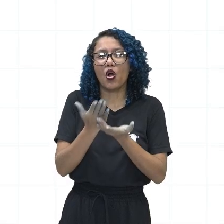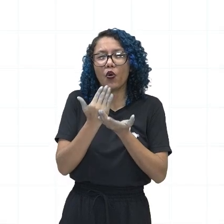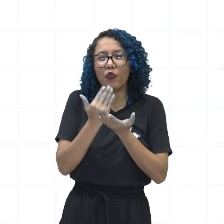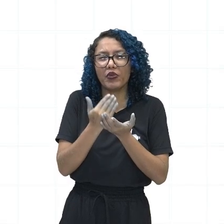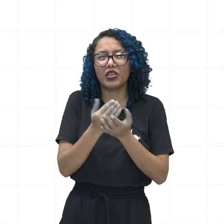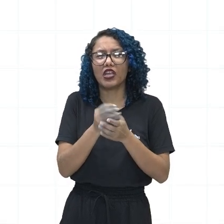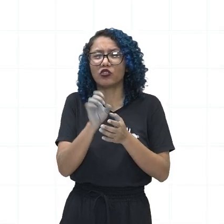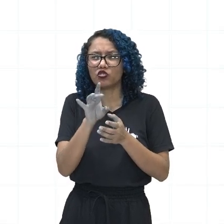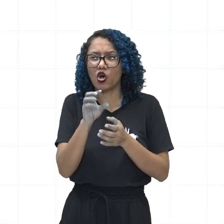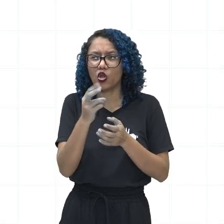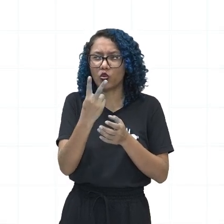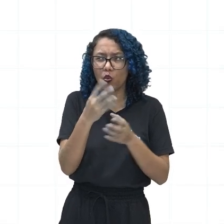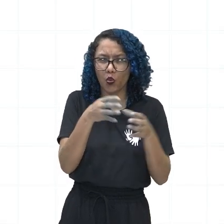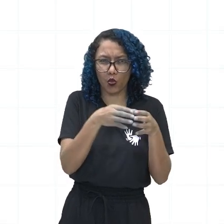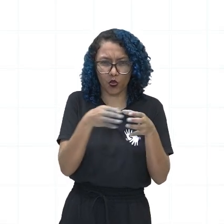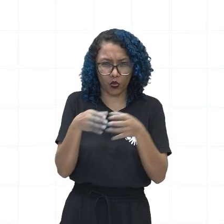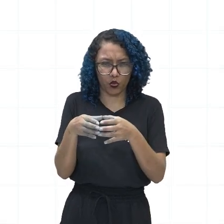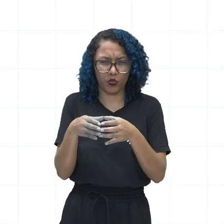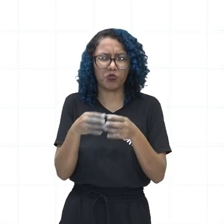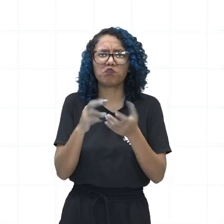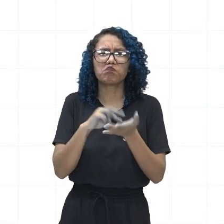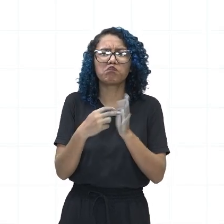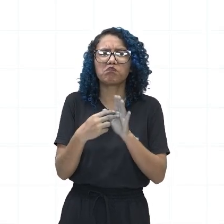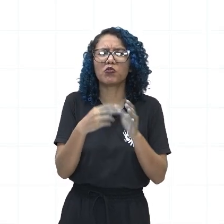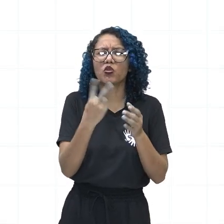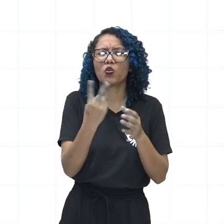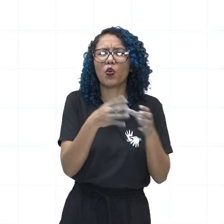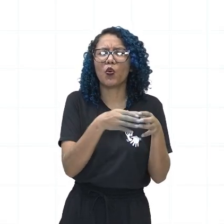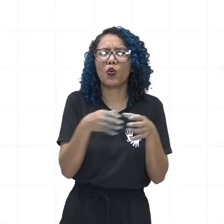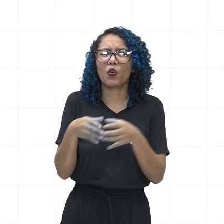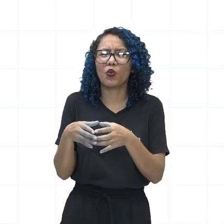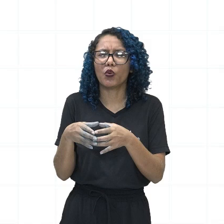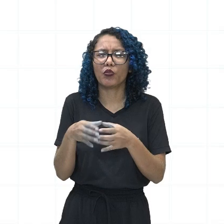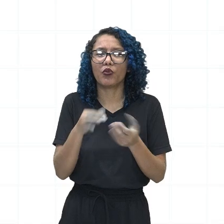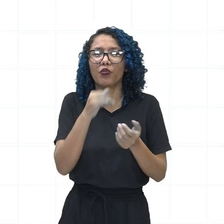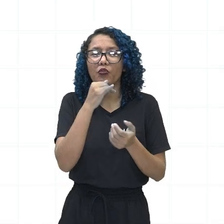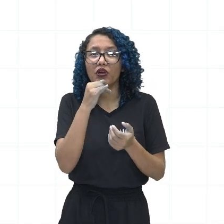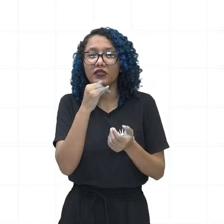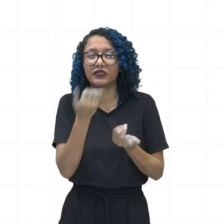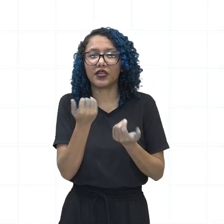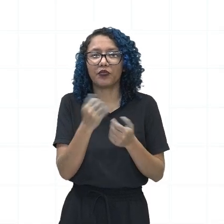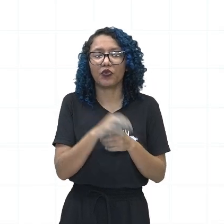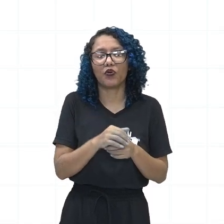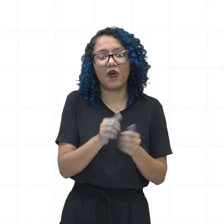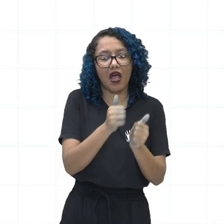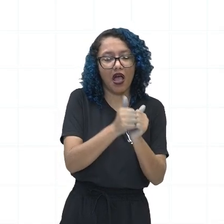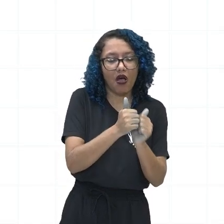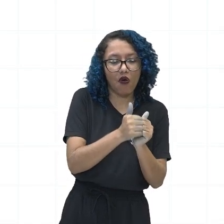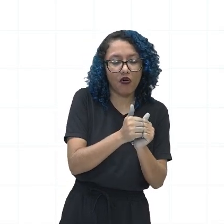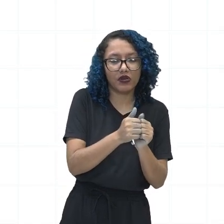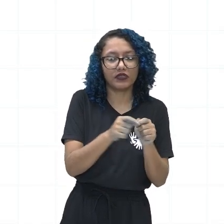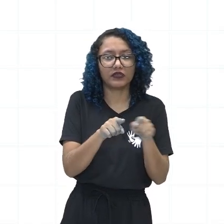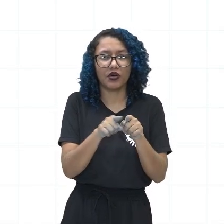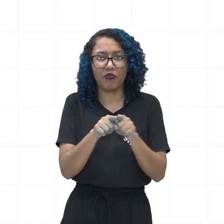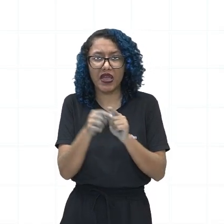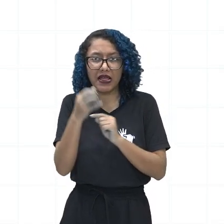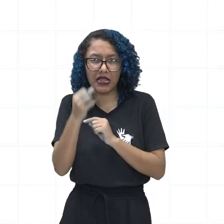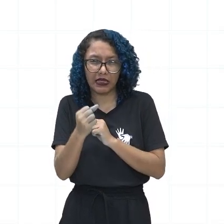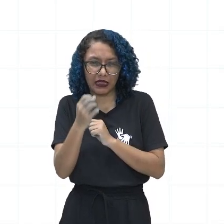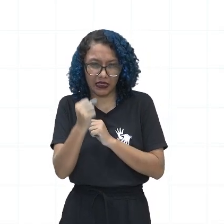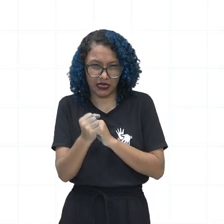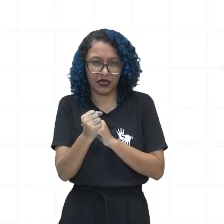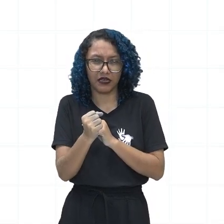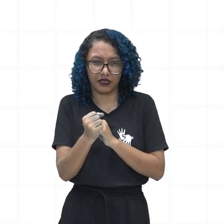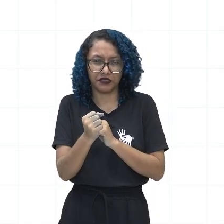grupos? Aqui, o texto está colocando, por exemplo, arroz e um pouco de leite. Tem 50%